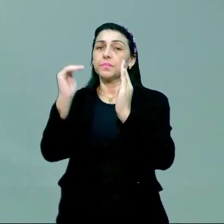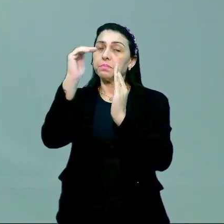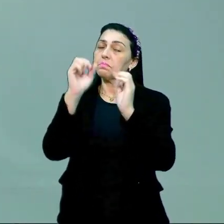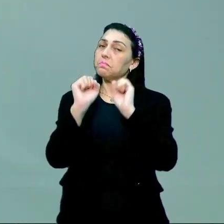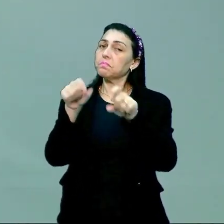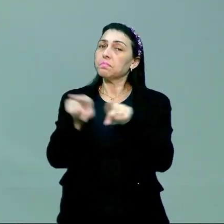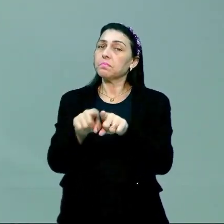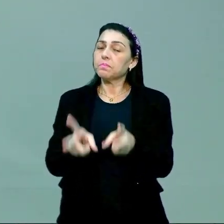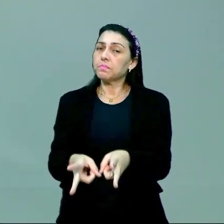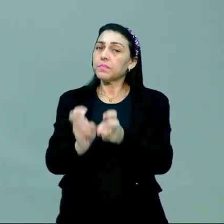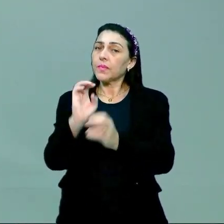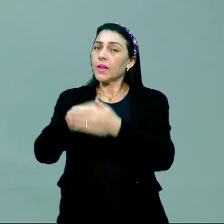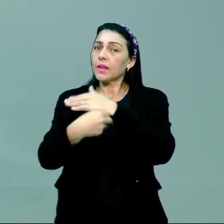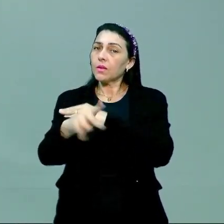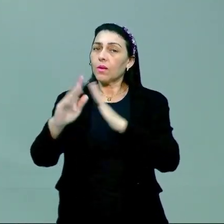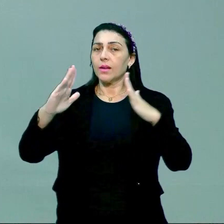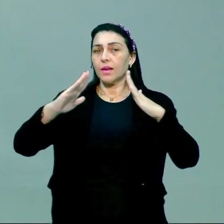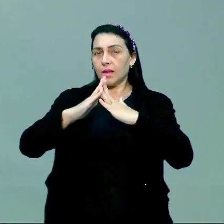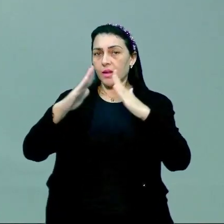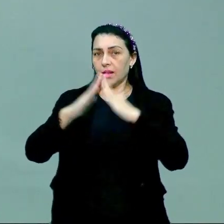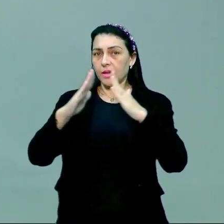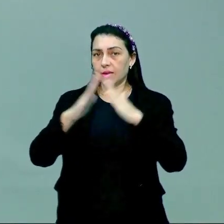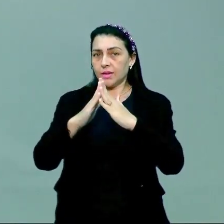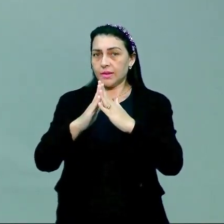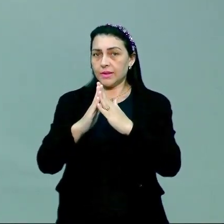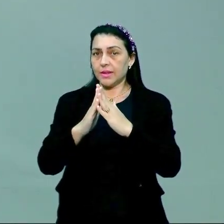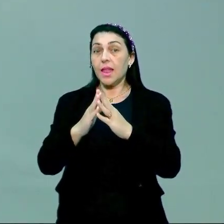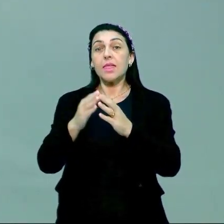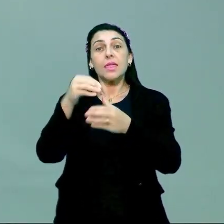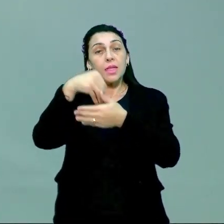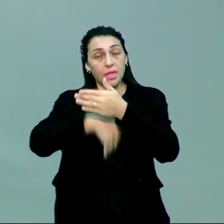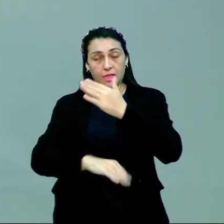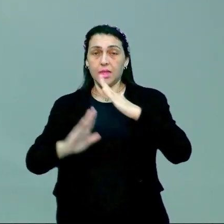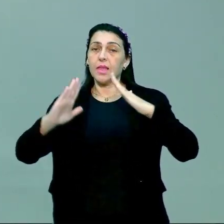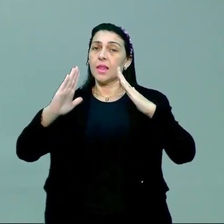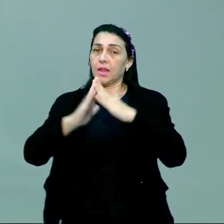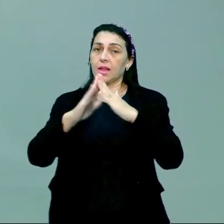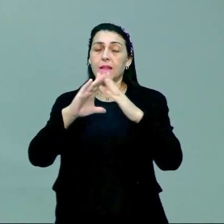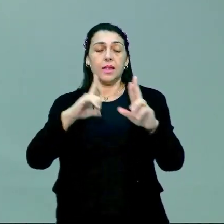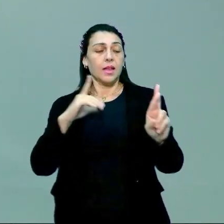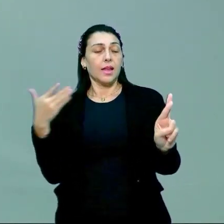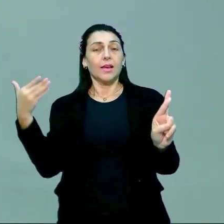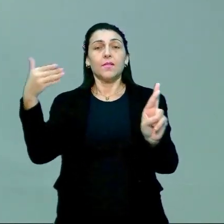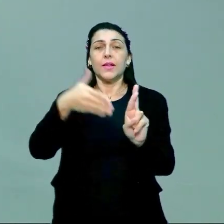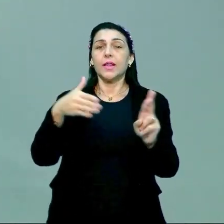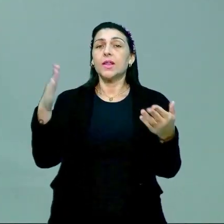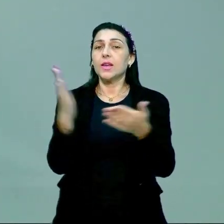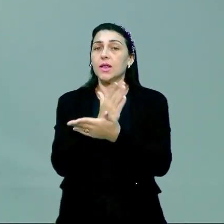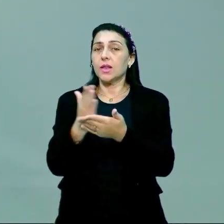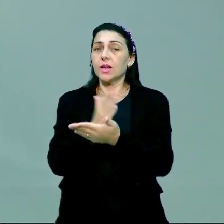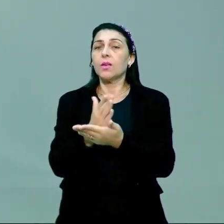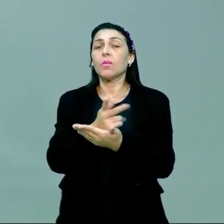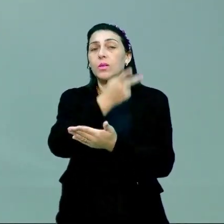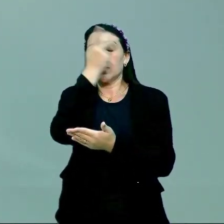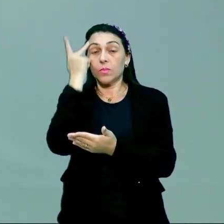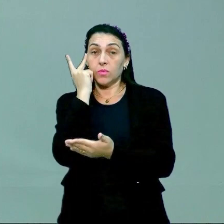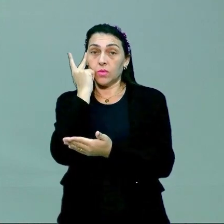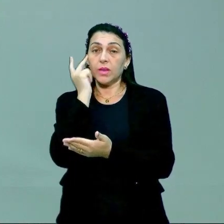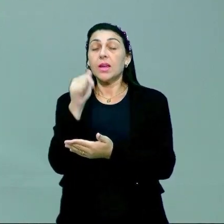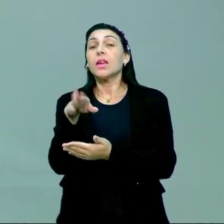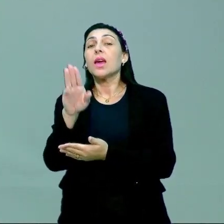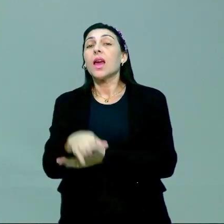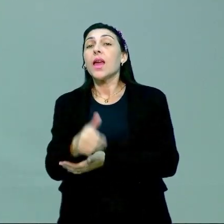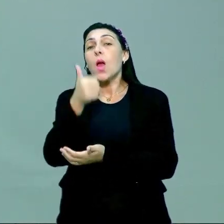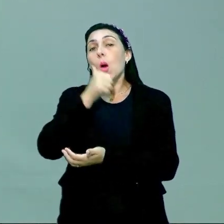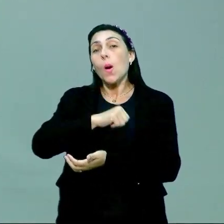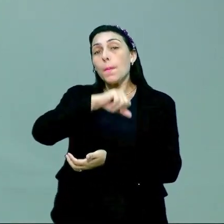pode perceber dentro da sua casa, né? Então, dentro de casa, a referência de autoridade é justamente quem?